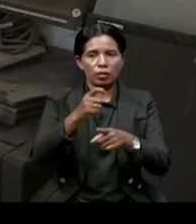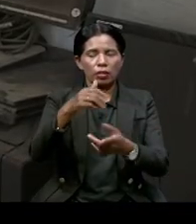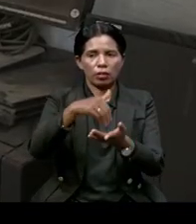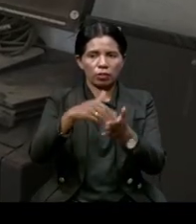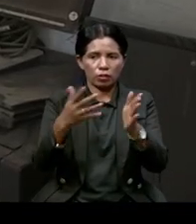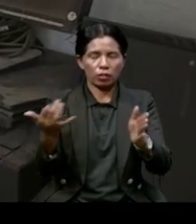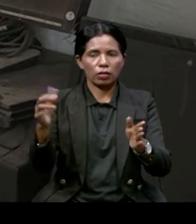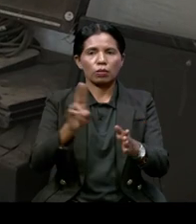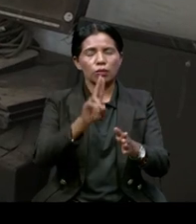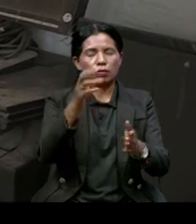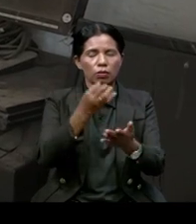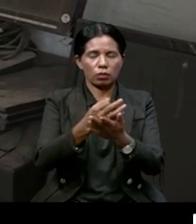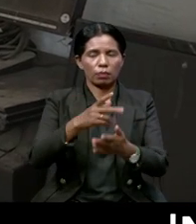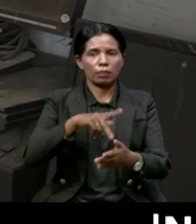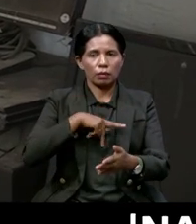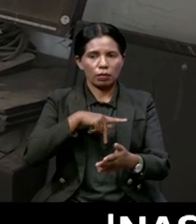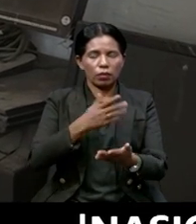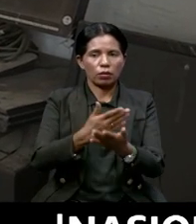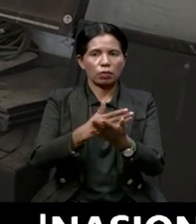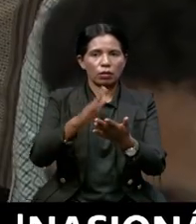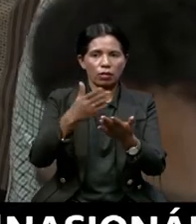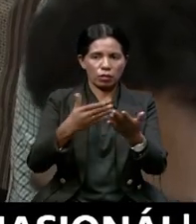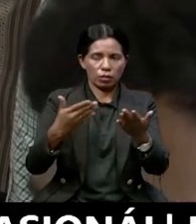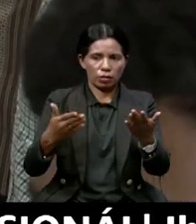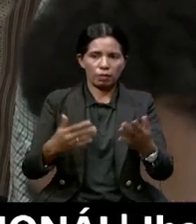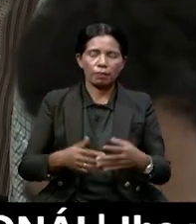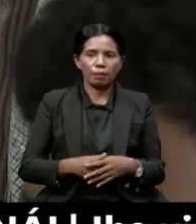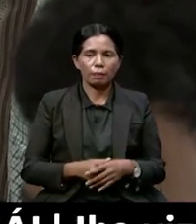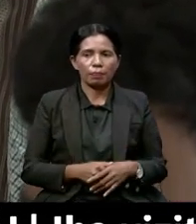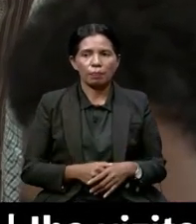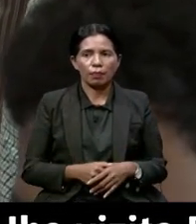estudante se usa o seu privado ou de seu equipamento. Lamberto da Silva, Merenciana Martins, GMN.